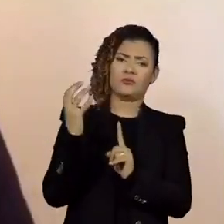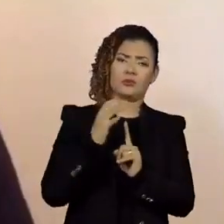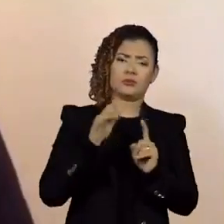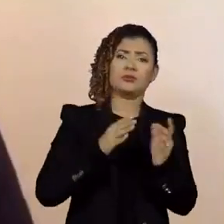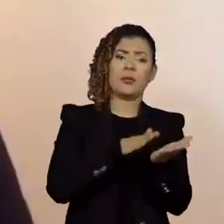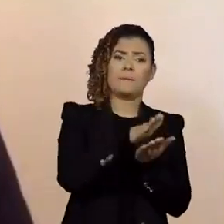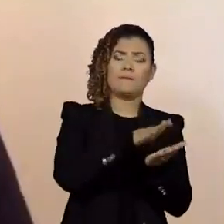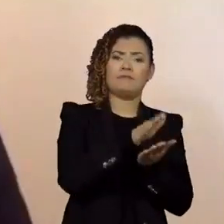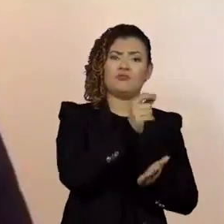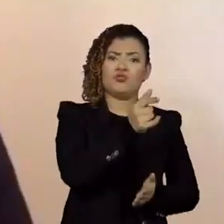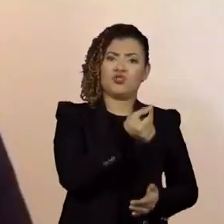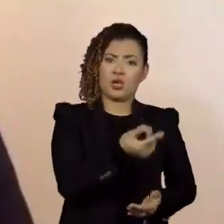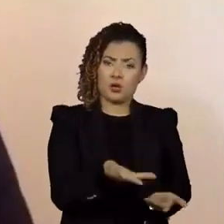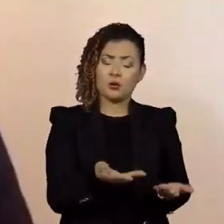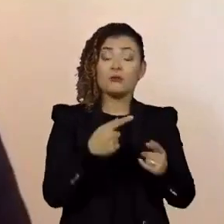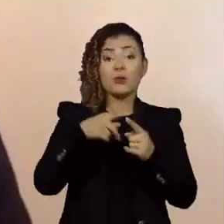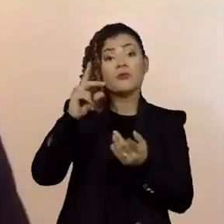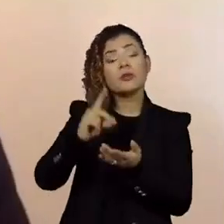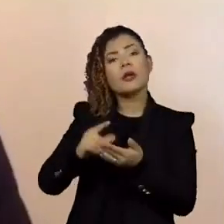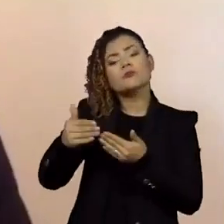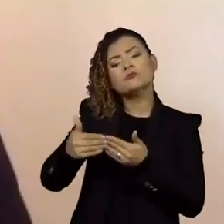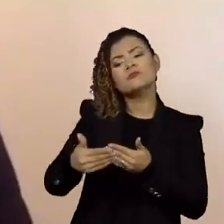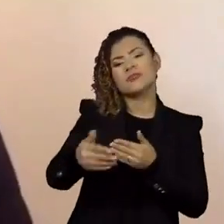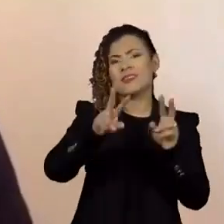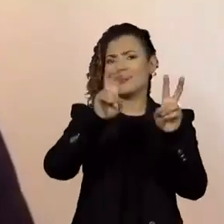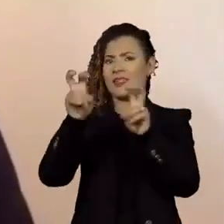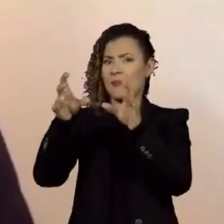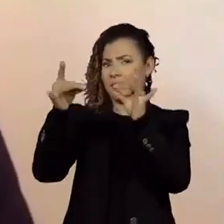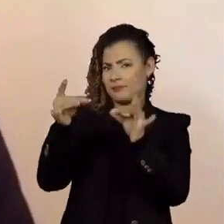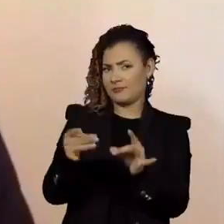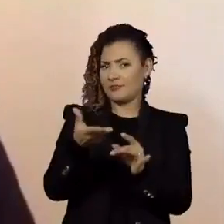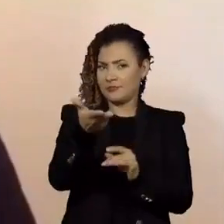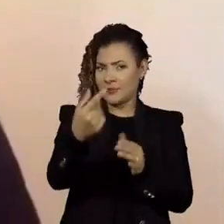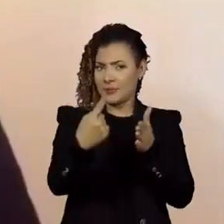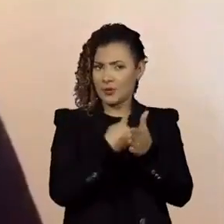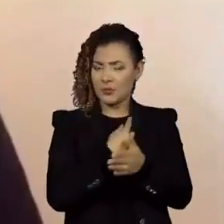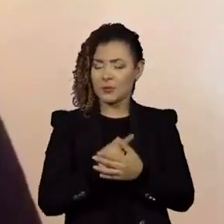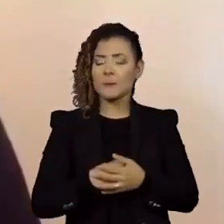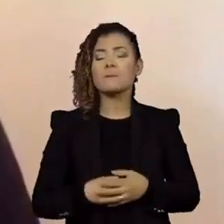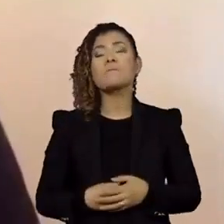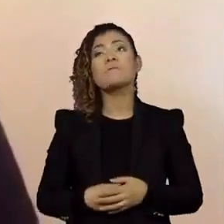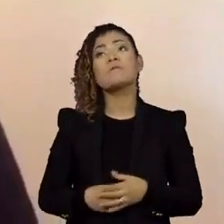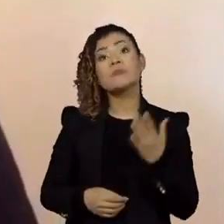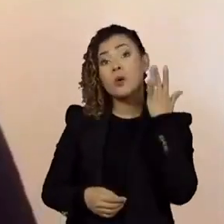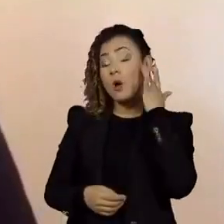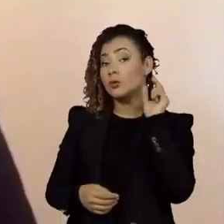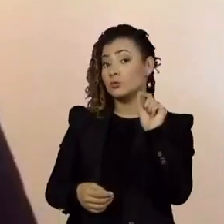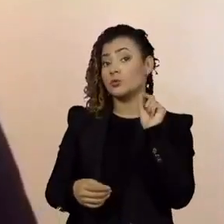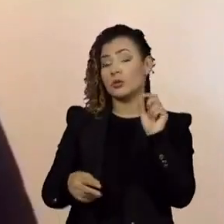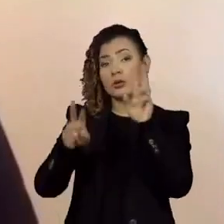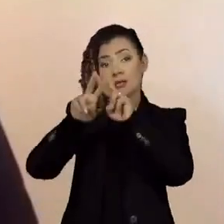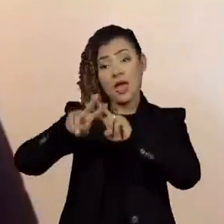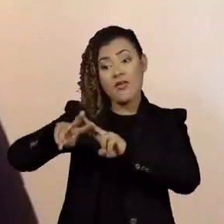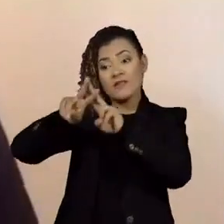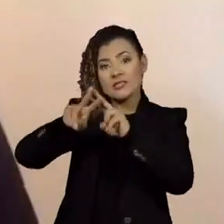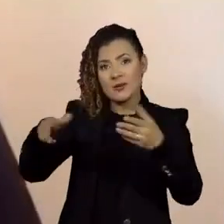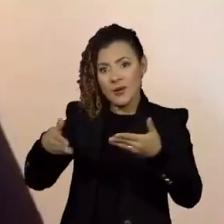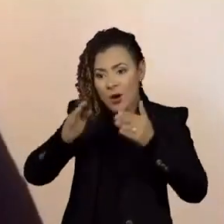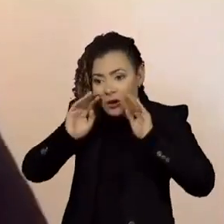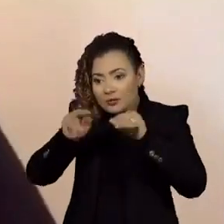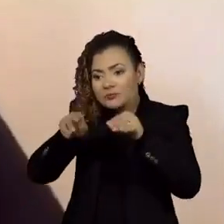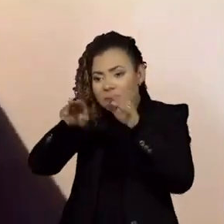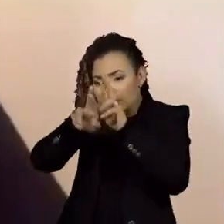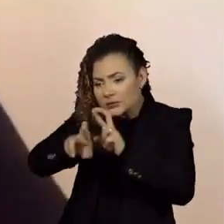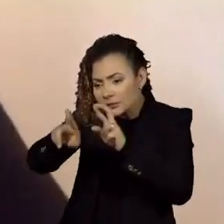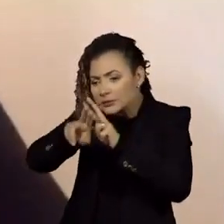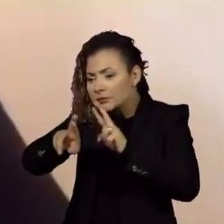fazendo um pouquinho mais longo, me estendendo um pouquinho mais só nessa sua primeira pergunta, eu acho que essa revisão vem